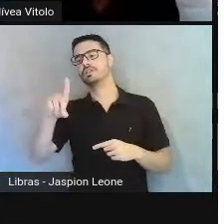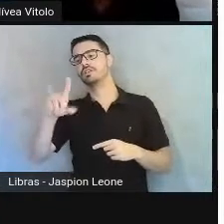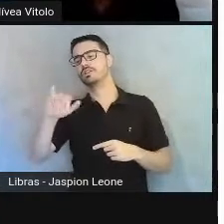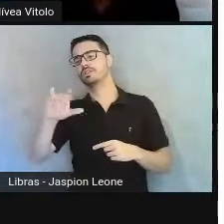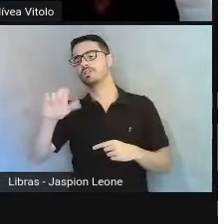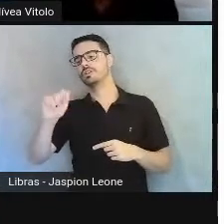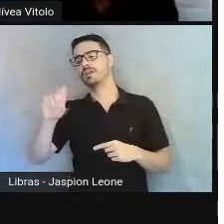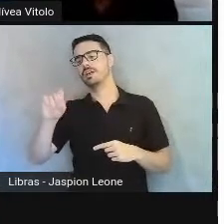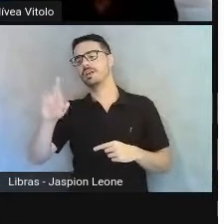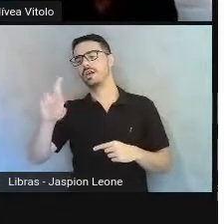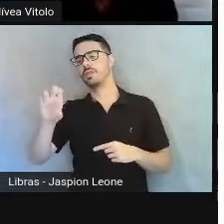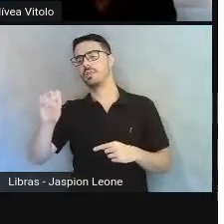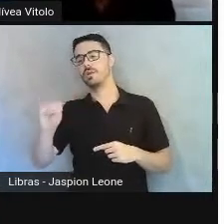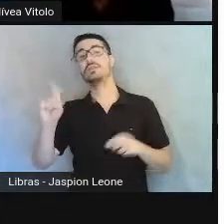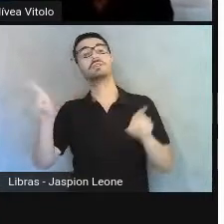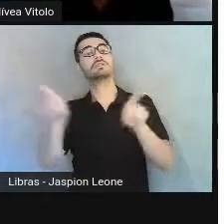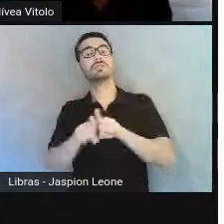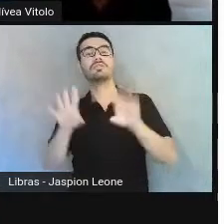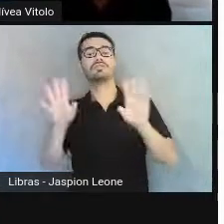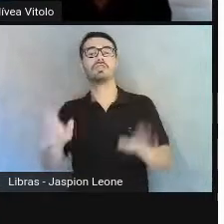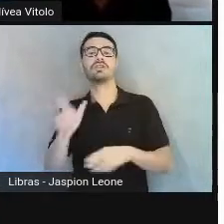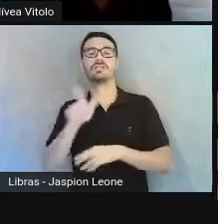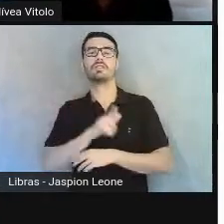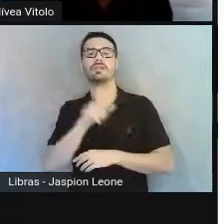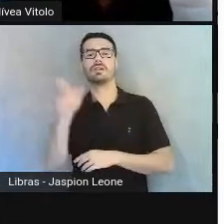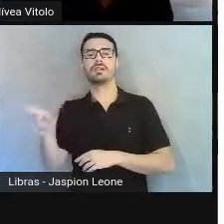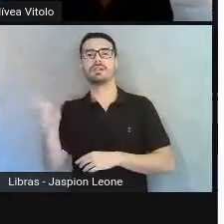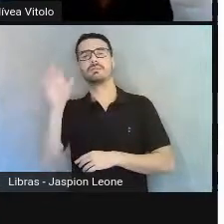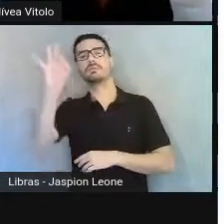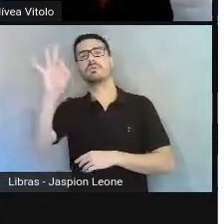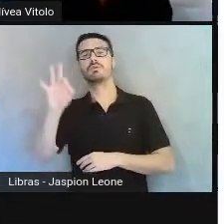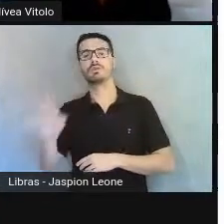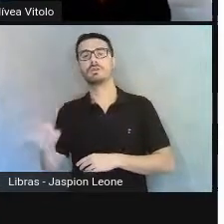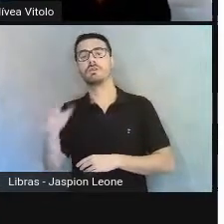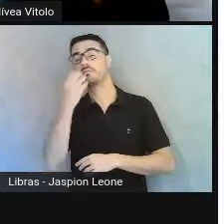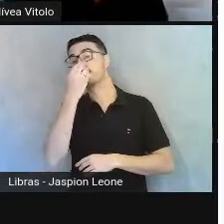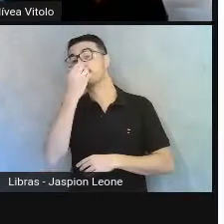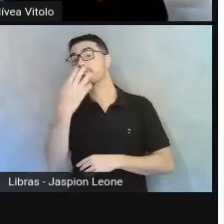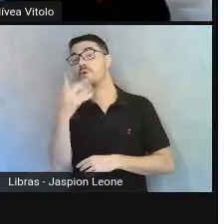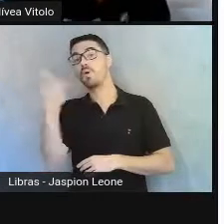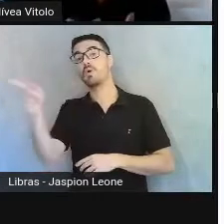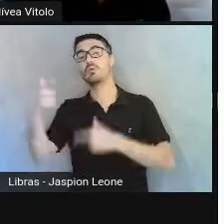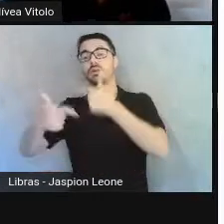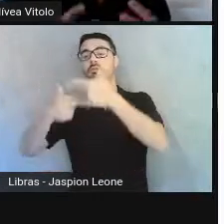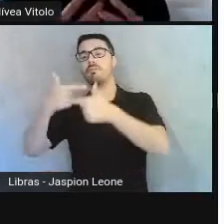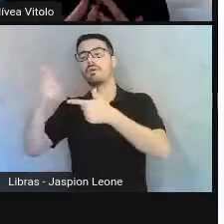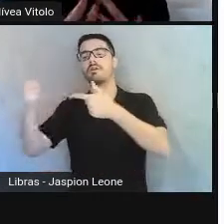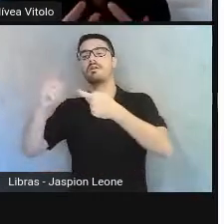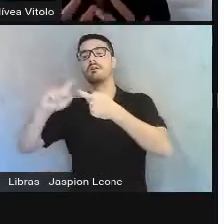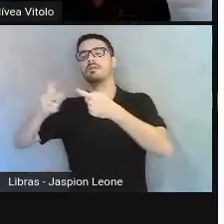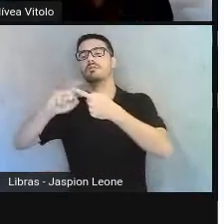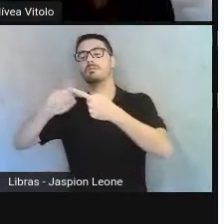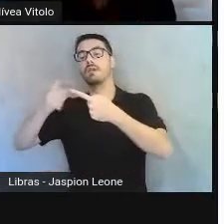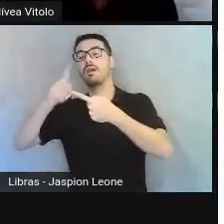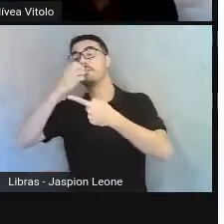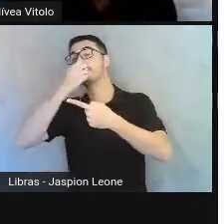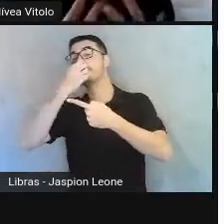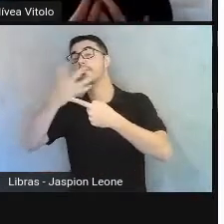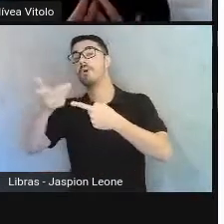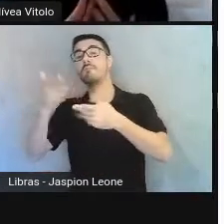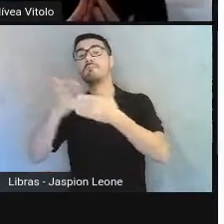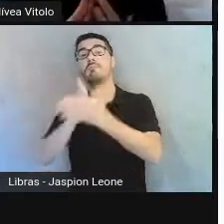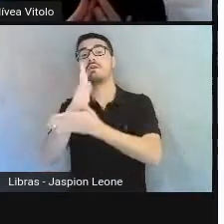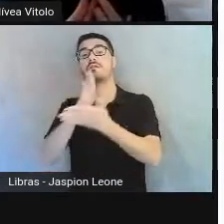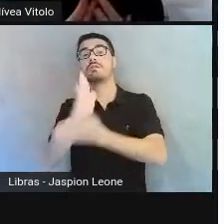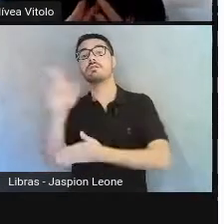indicadores já consolidados também na literatura, que são a taxa de sucesso do executivo, que é aquela proporção de projetos que o executivo consegue